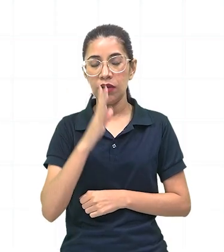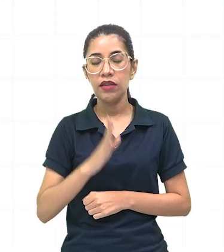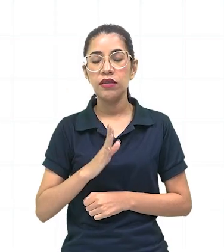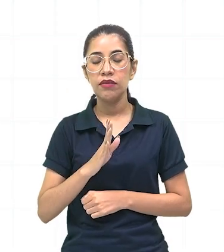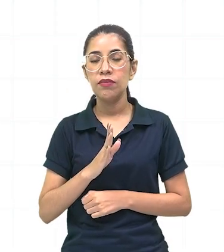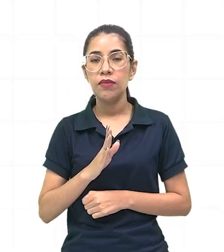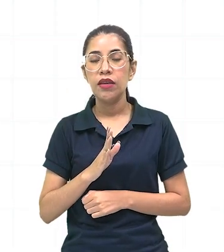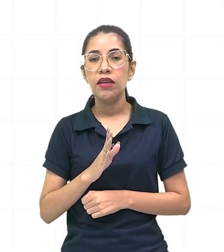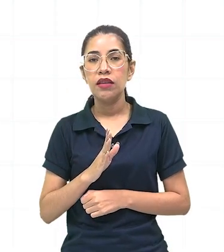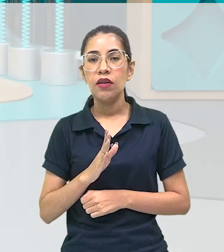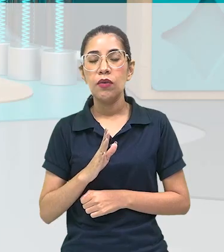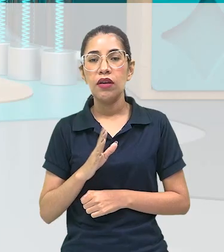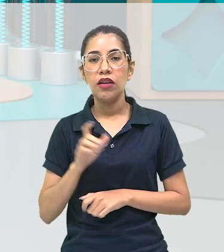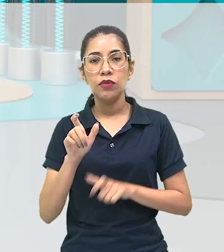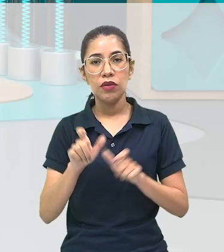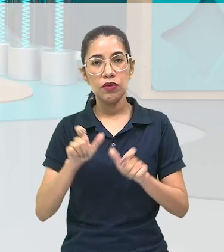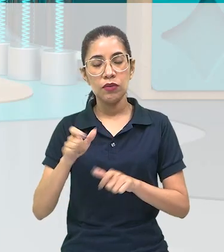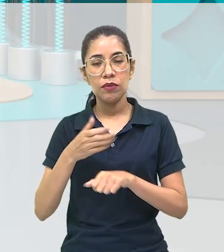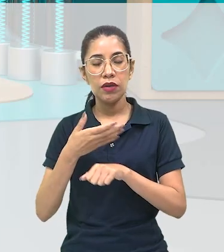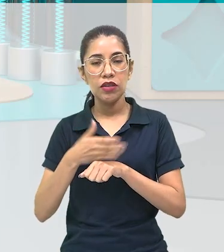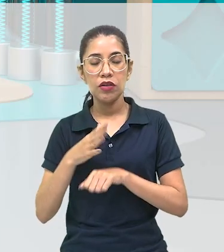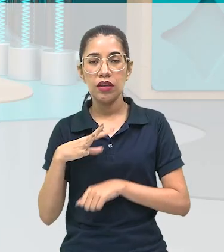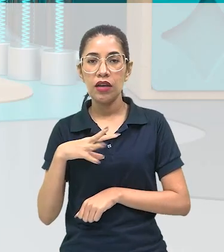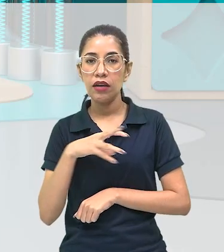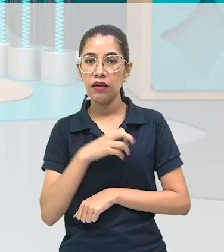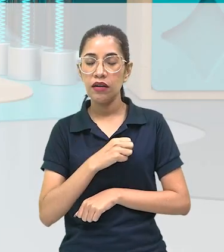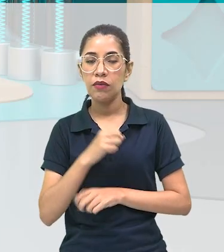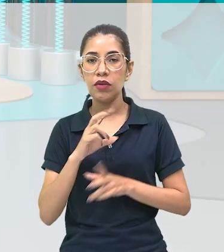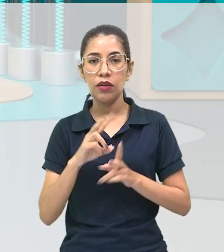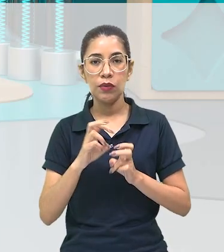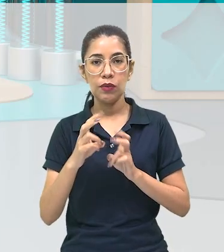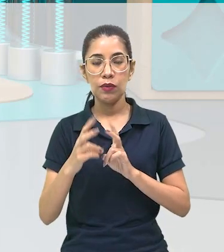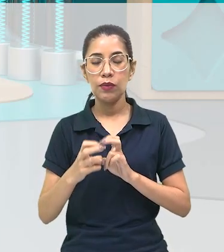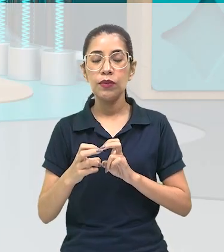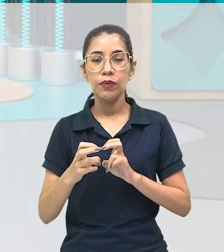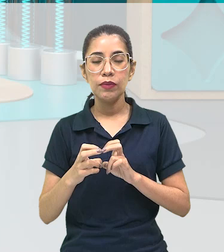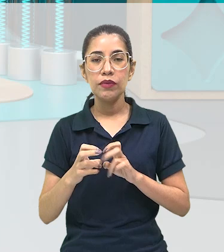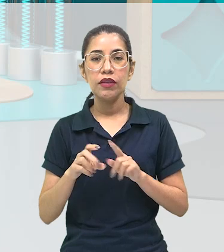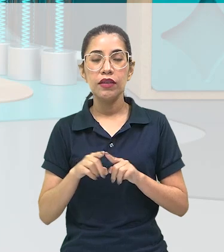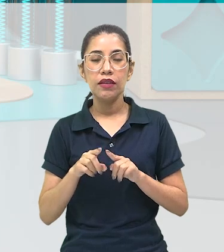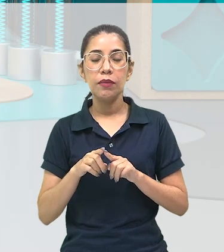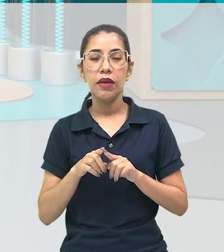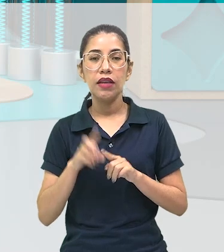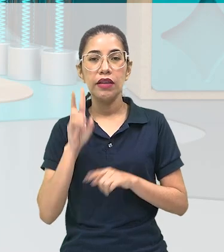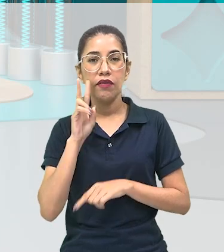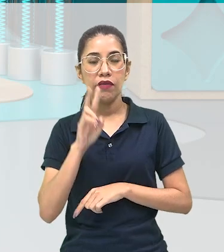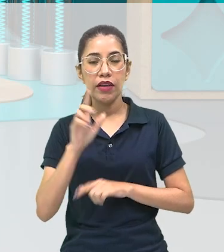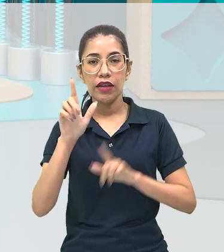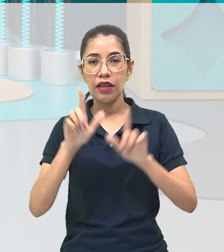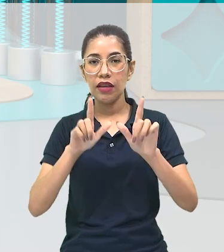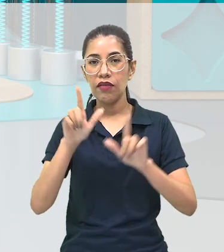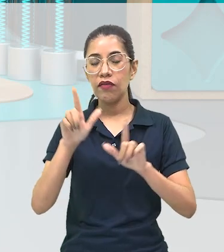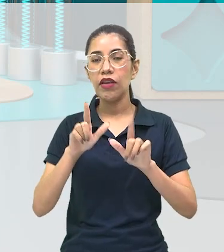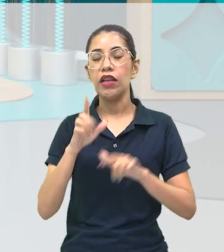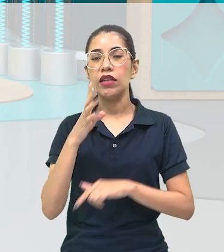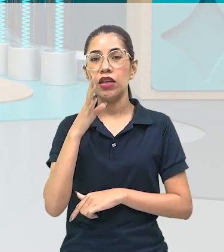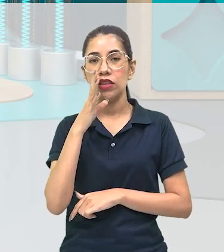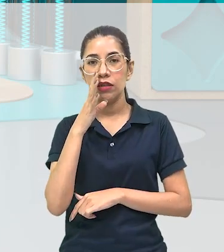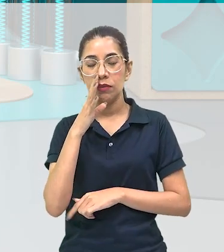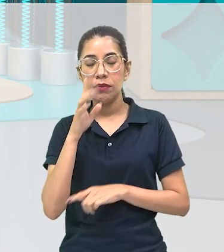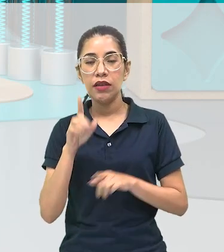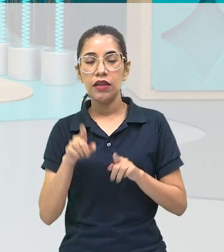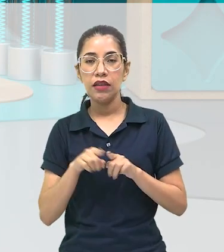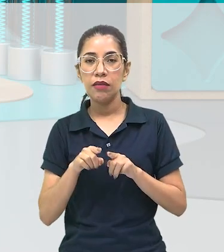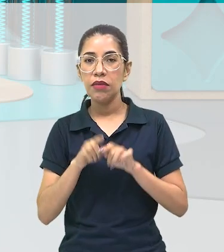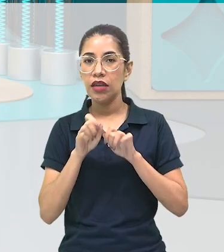realmente ama de paixão o sumô lá. Eles assistem pela televisão, é